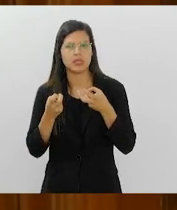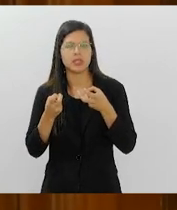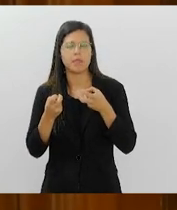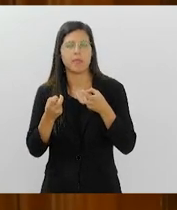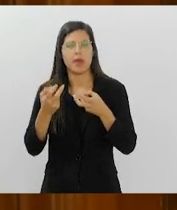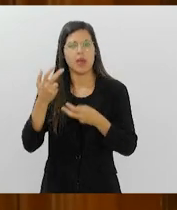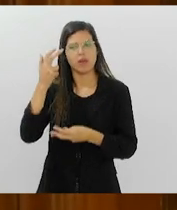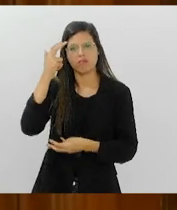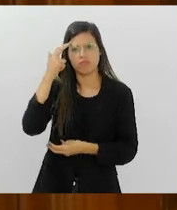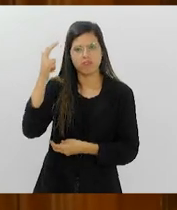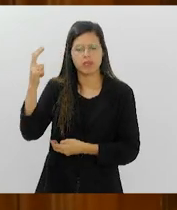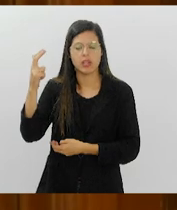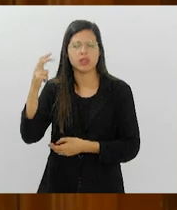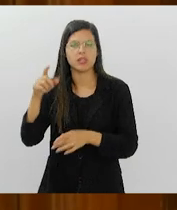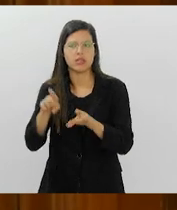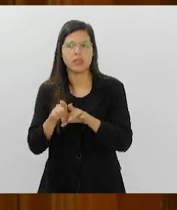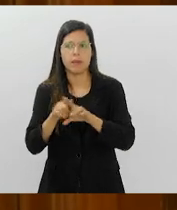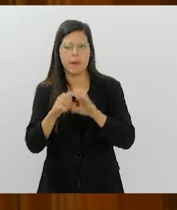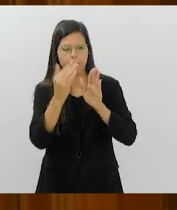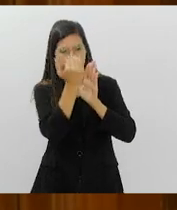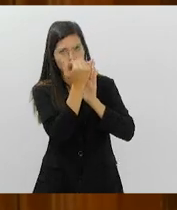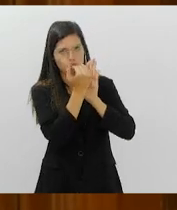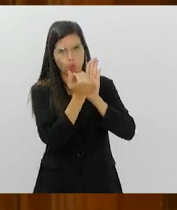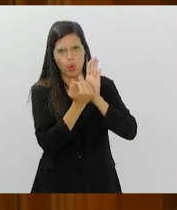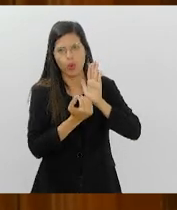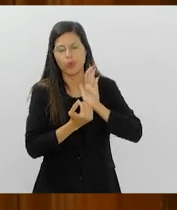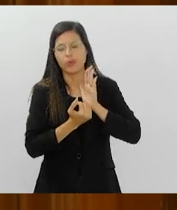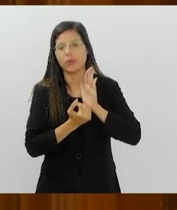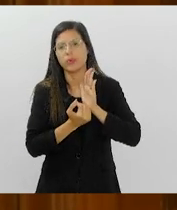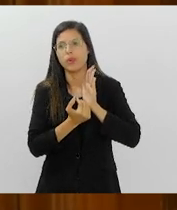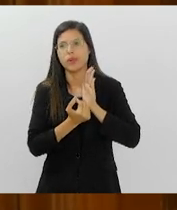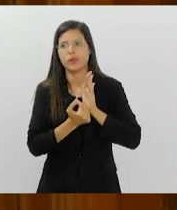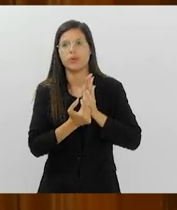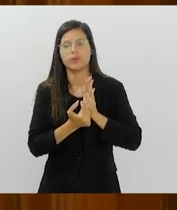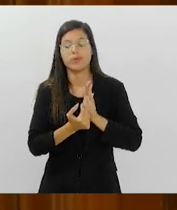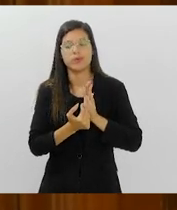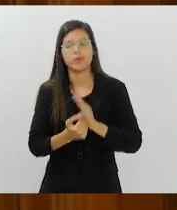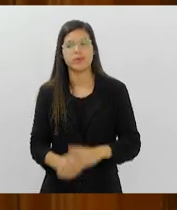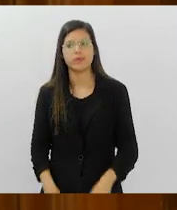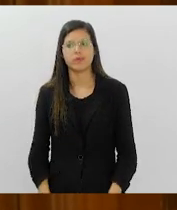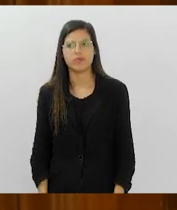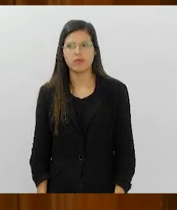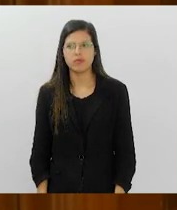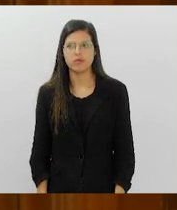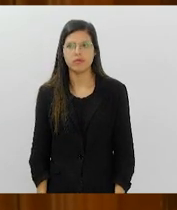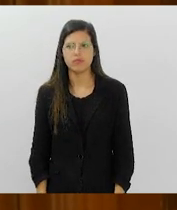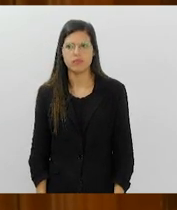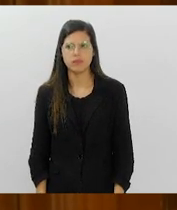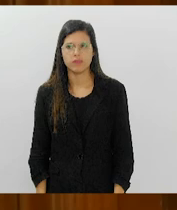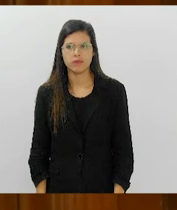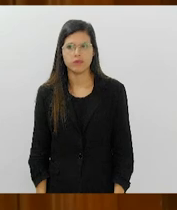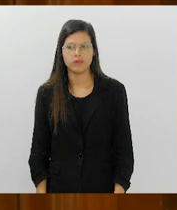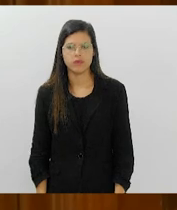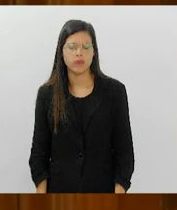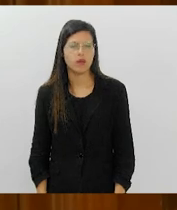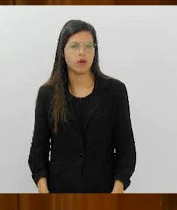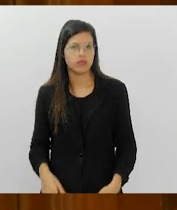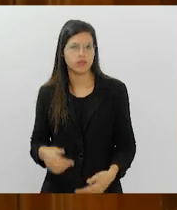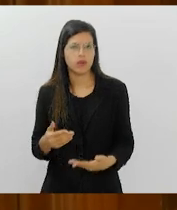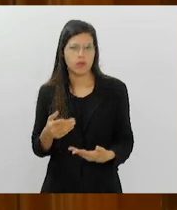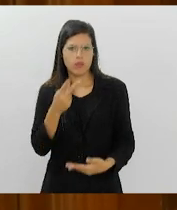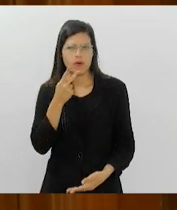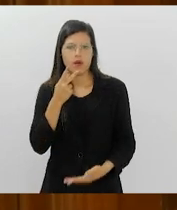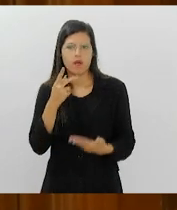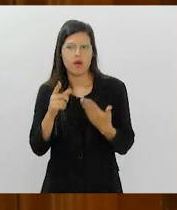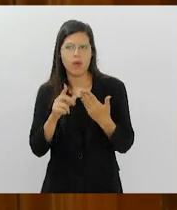inteligência quanto a nível de protocolos. Então, o que fica, né? E aqui eu vou citar o professor Daniel